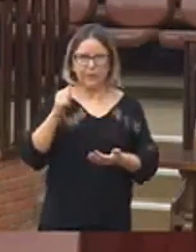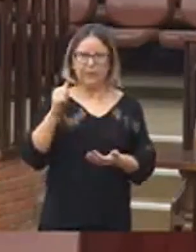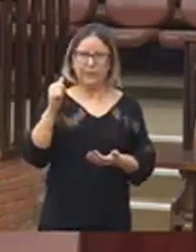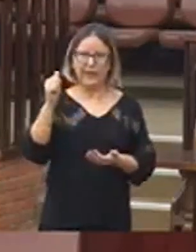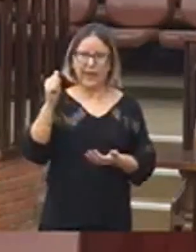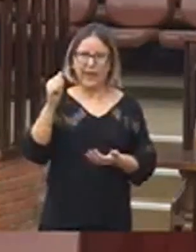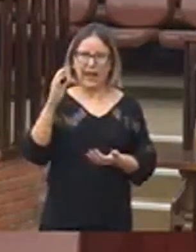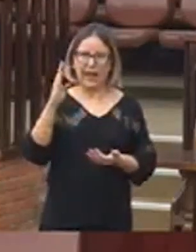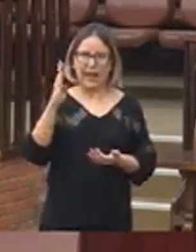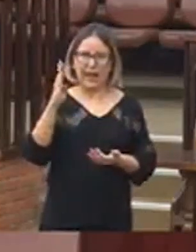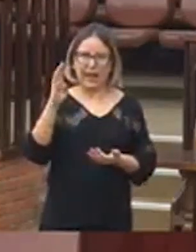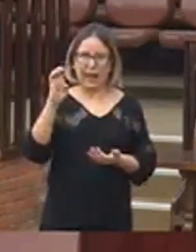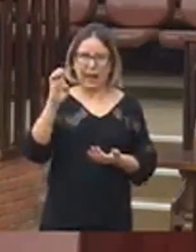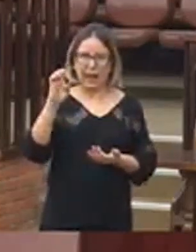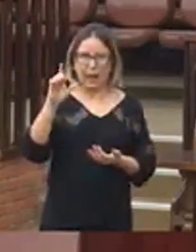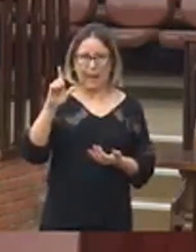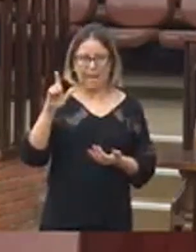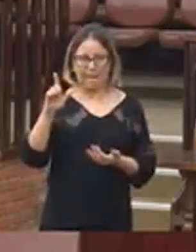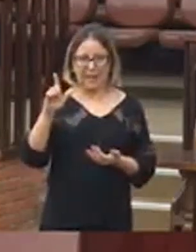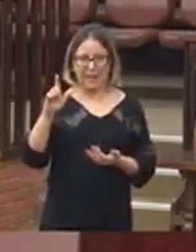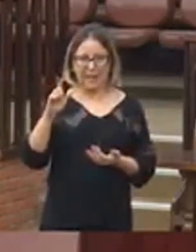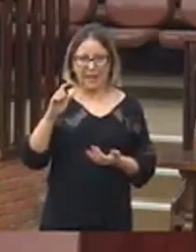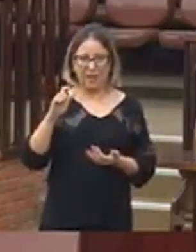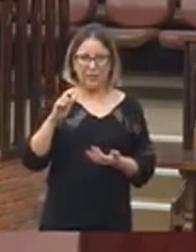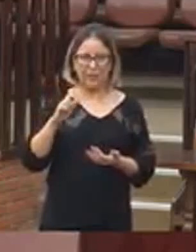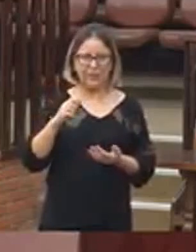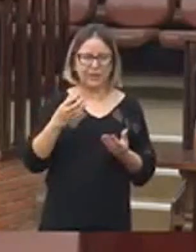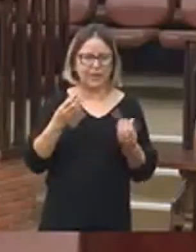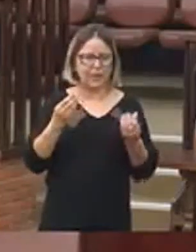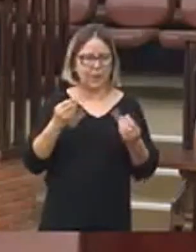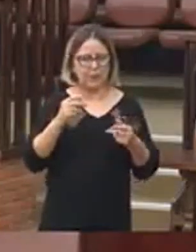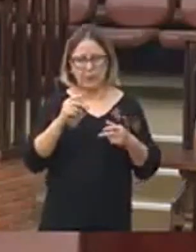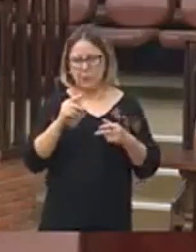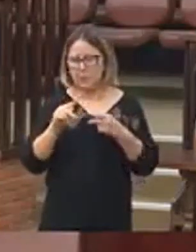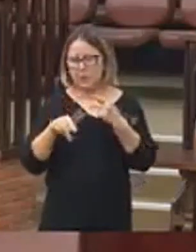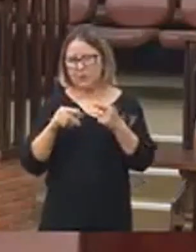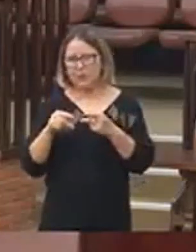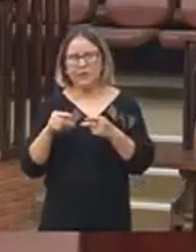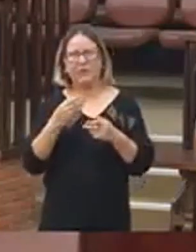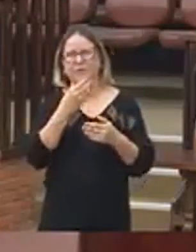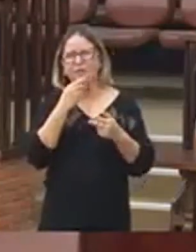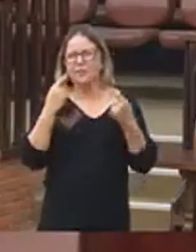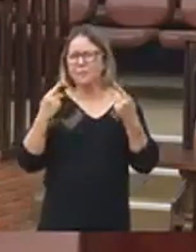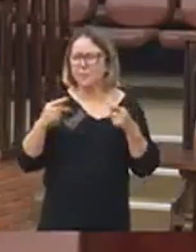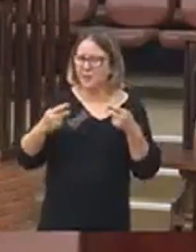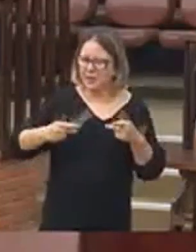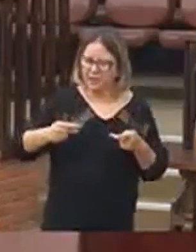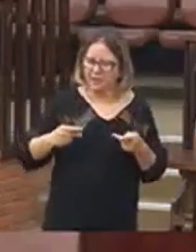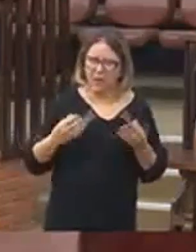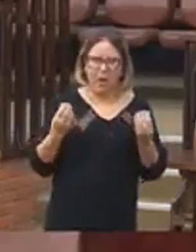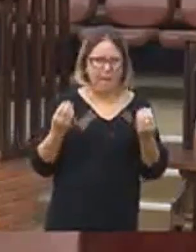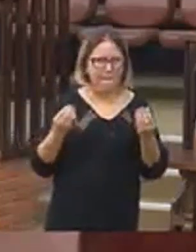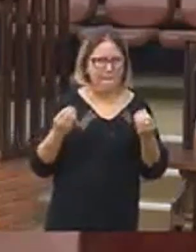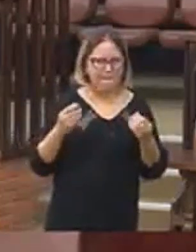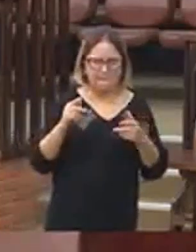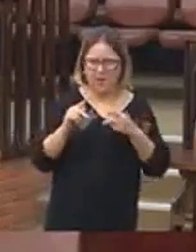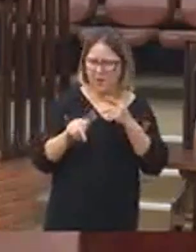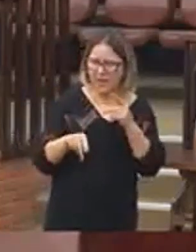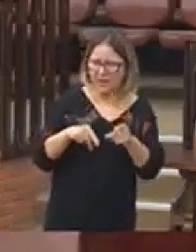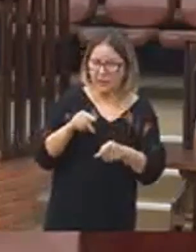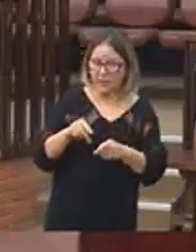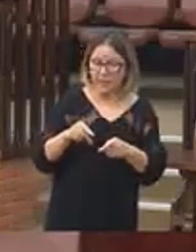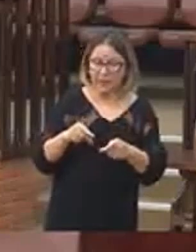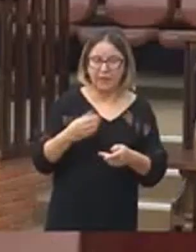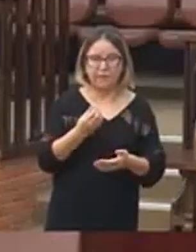pelos patriarcas e chegando até os profetas, uma galeria enorme de gente que viveu